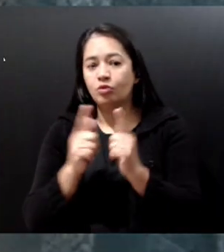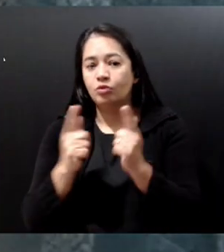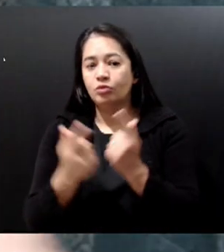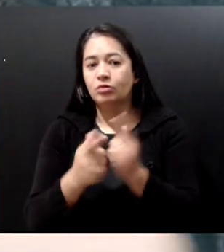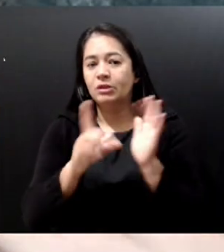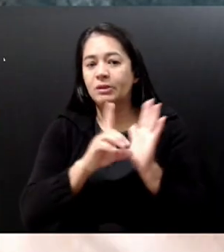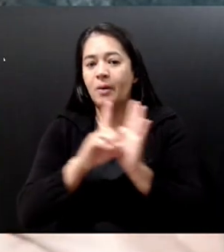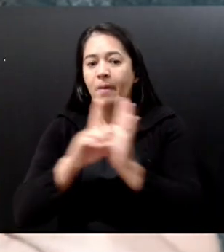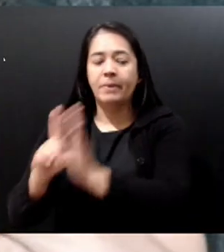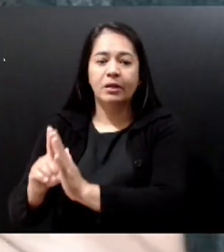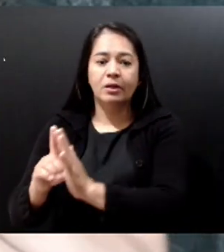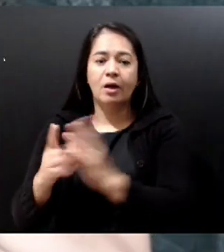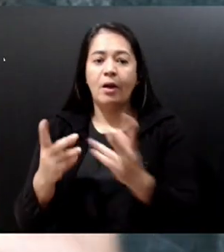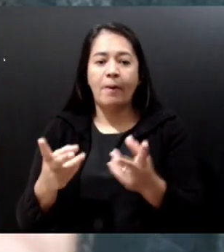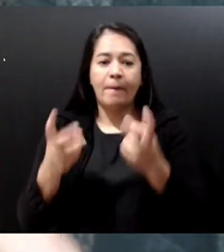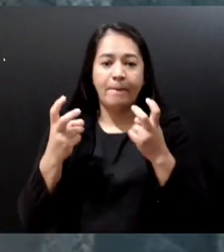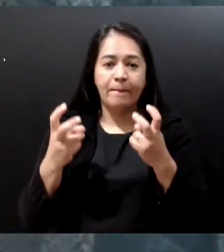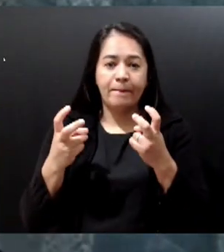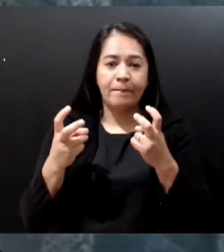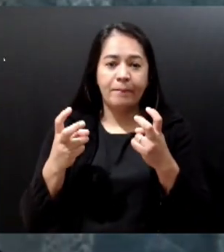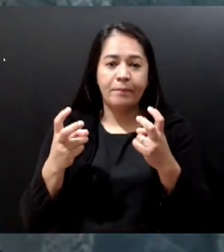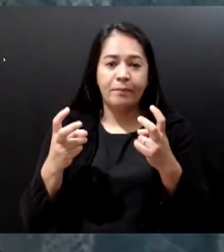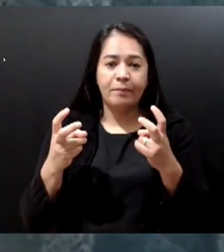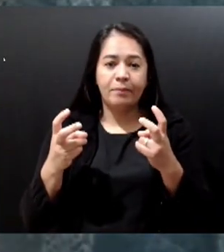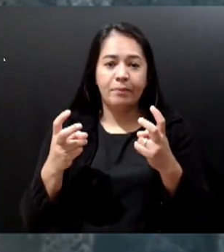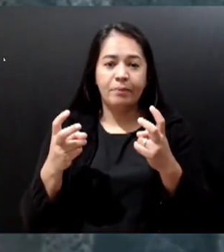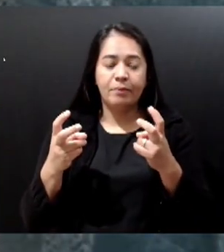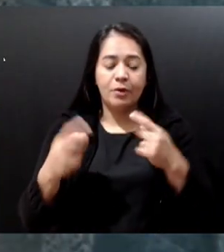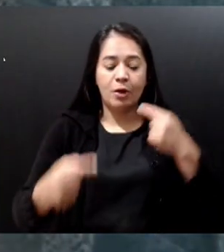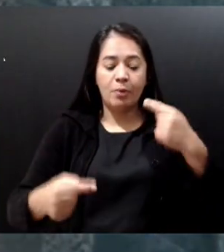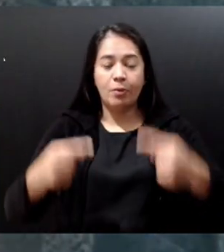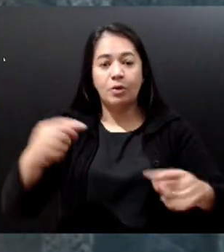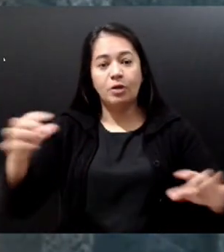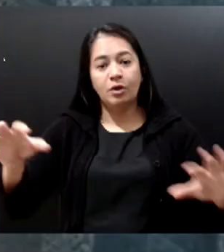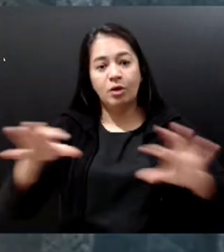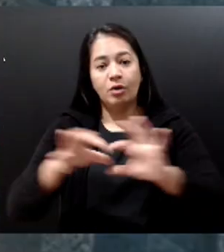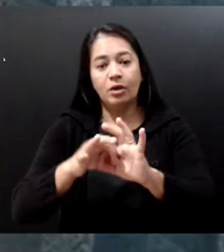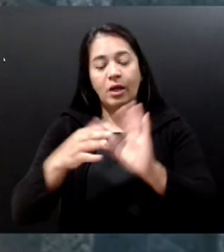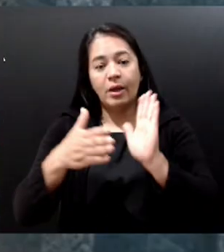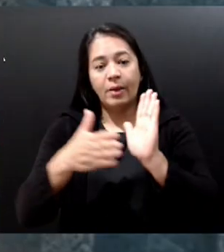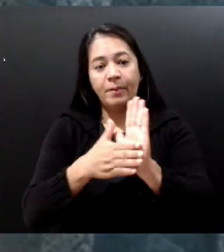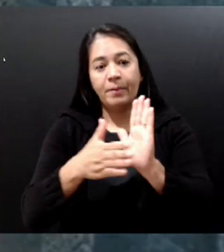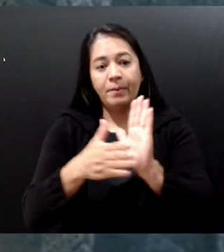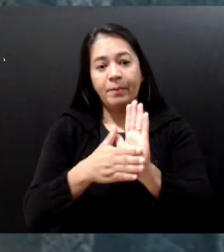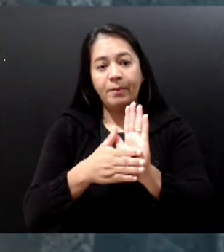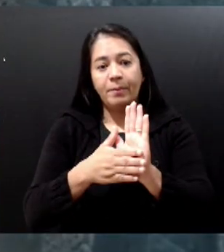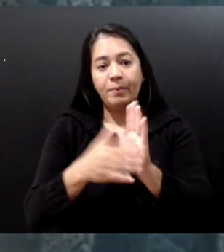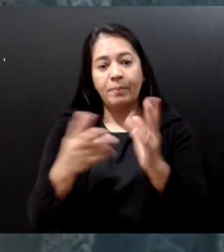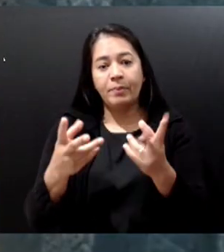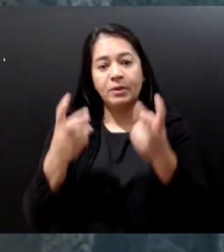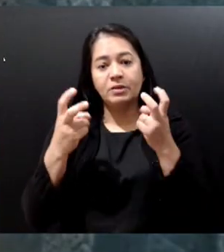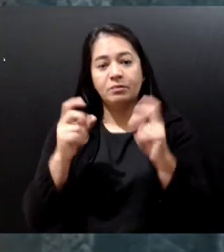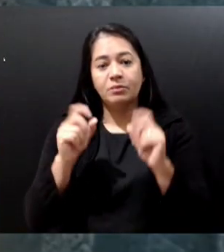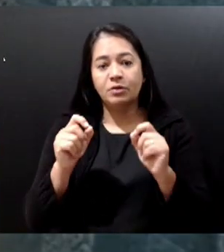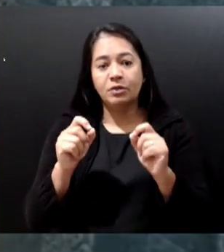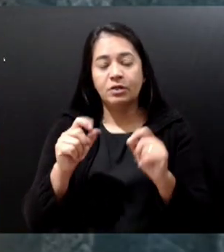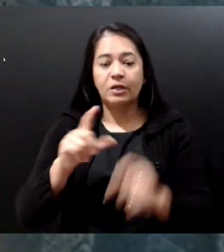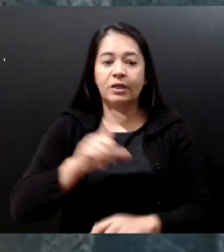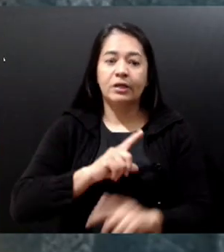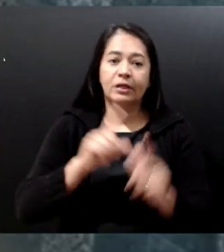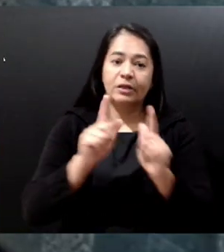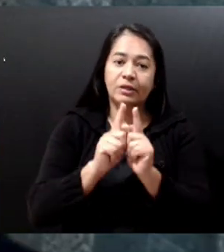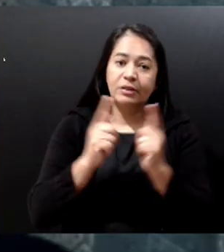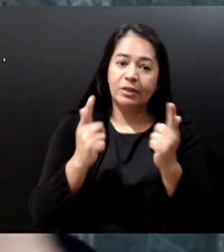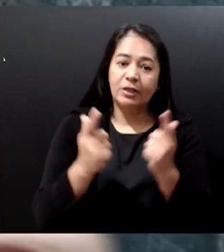unir politicamente a pauta, eles perceberam que tinha grupos minoritários, principalmente mulheres,